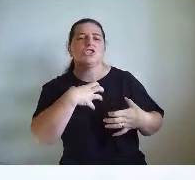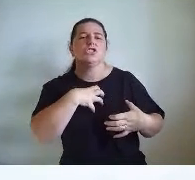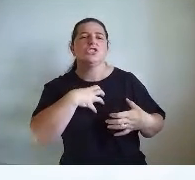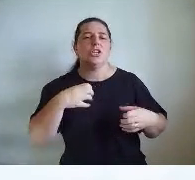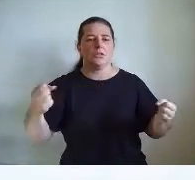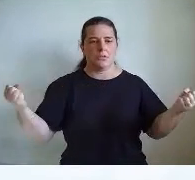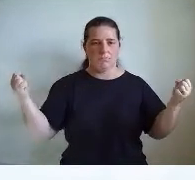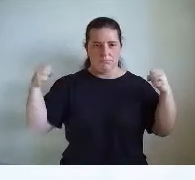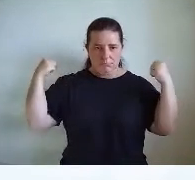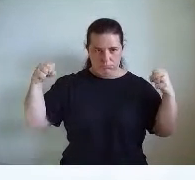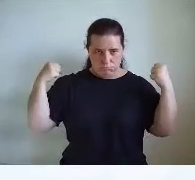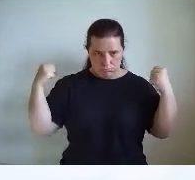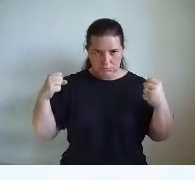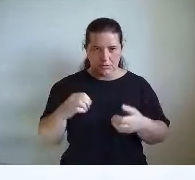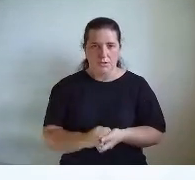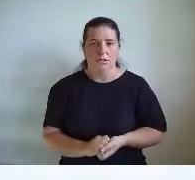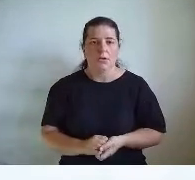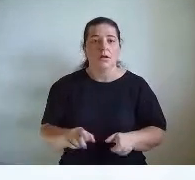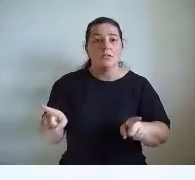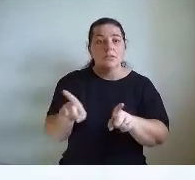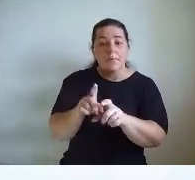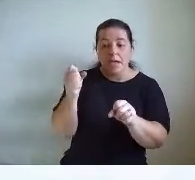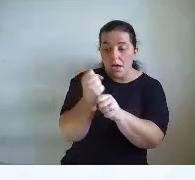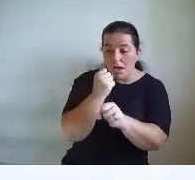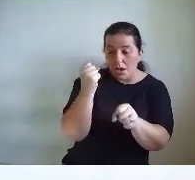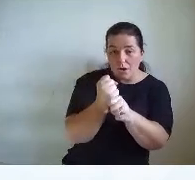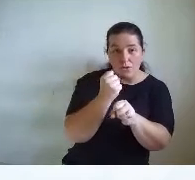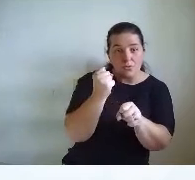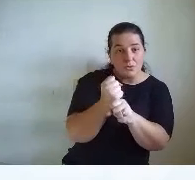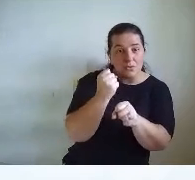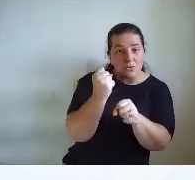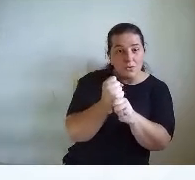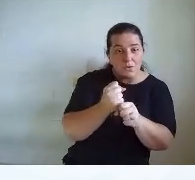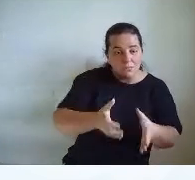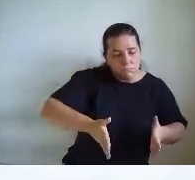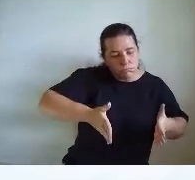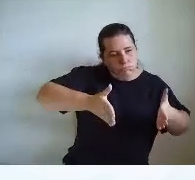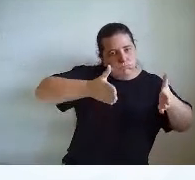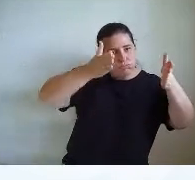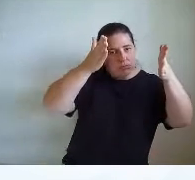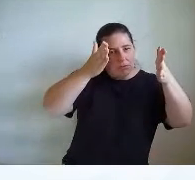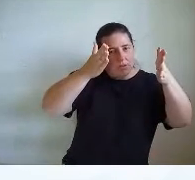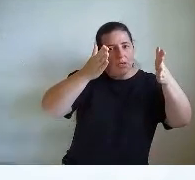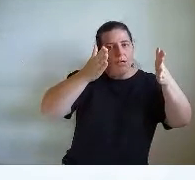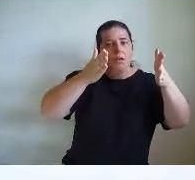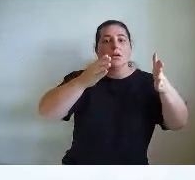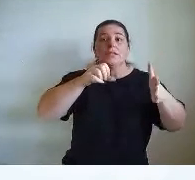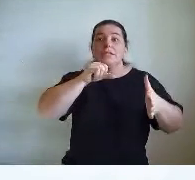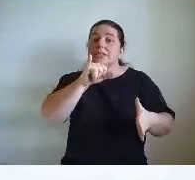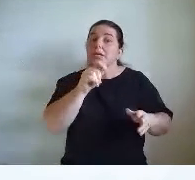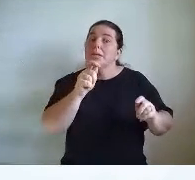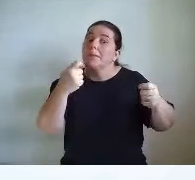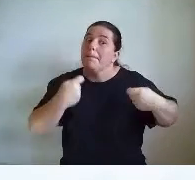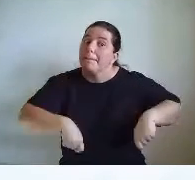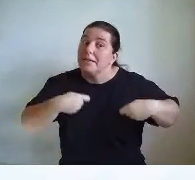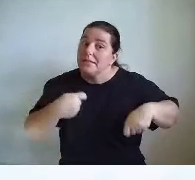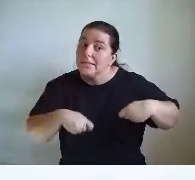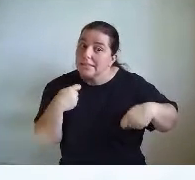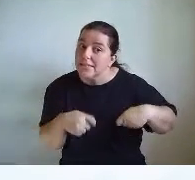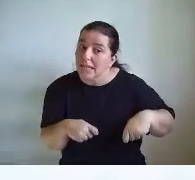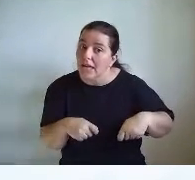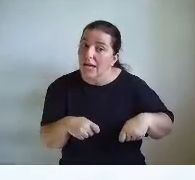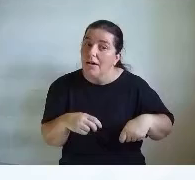sempre recomendamos que a construção civil deveria permanecer em atividade apenas quando houvesse necessidades urgentes,